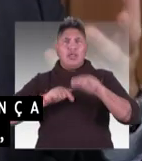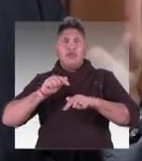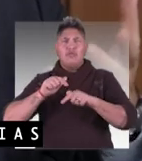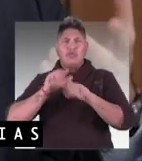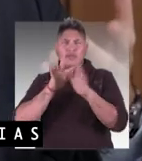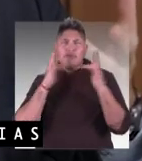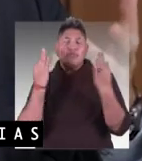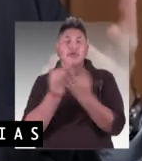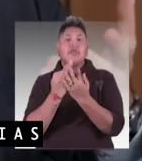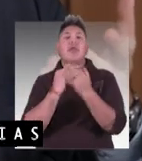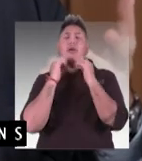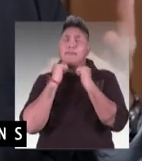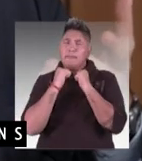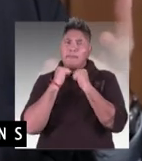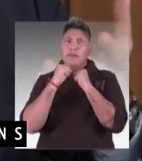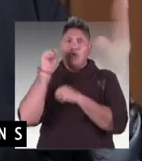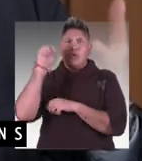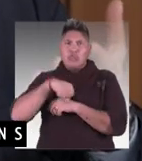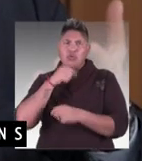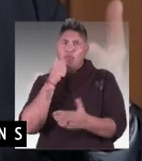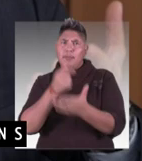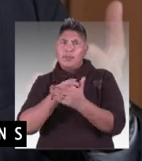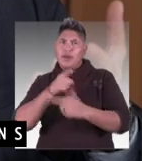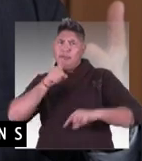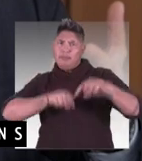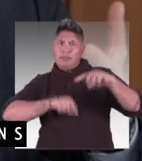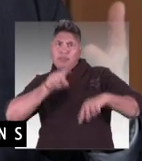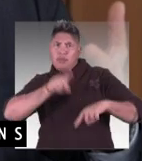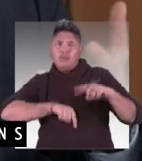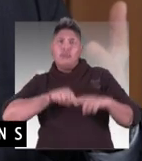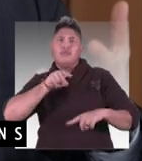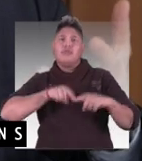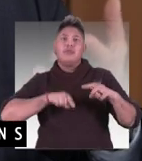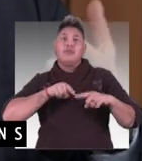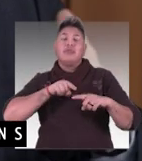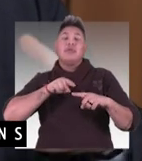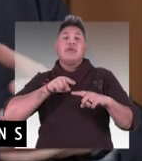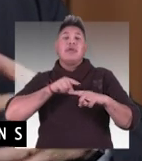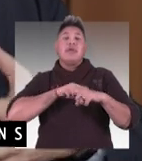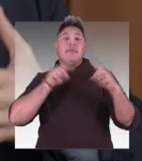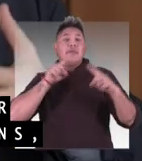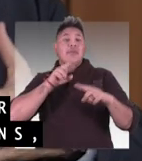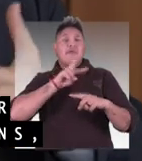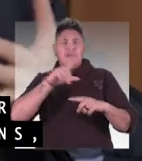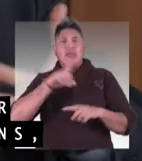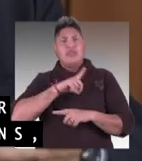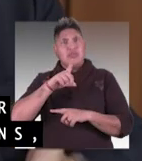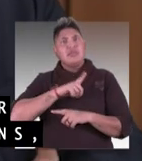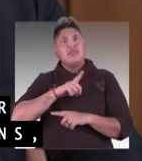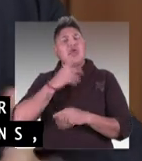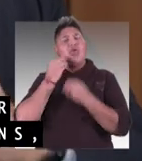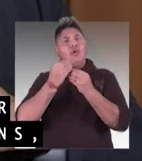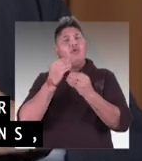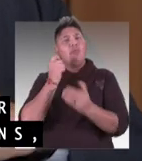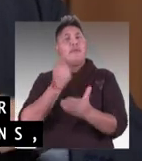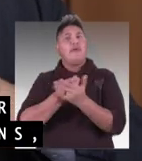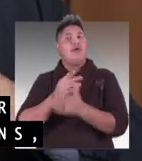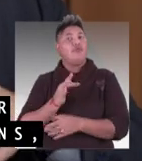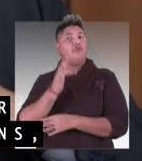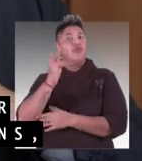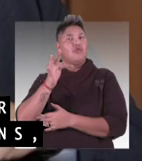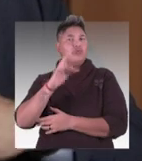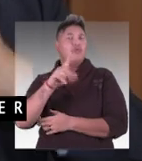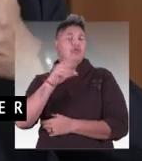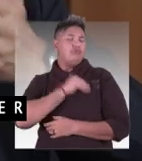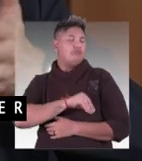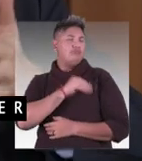das famílias, de que eles podem adquirir bens, que eles vão ter como pagar esses bens, vão